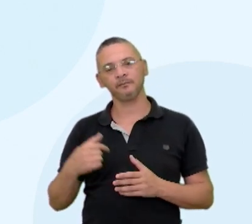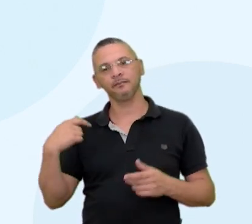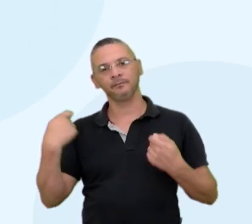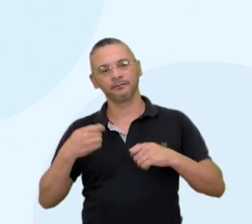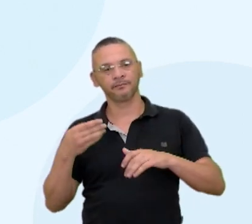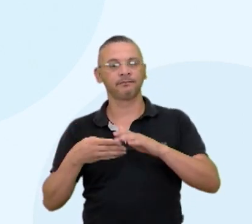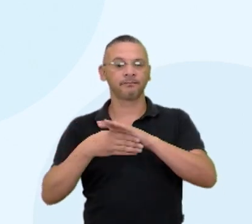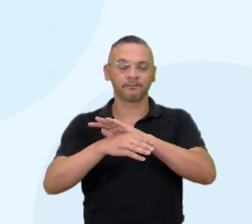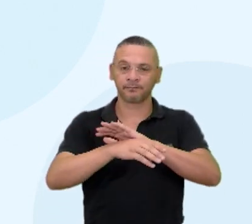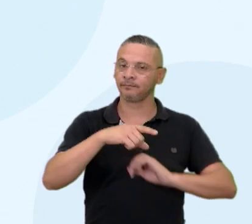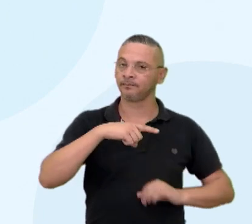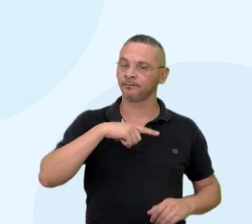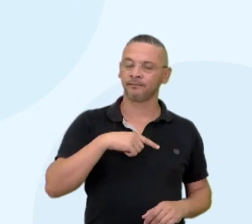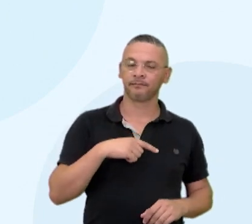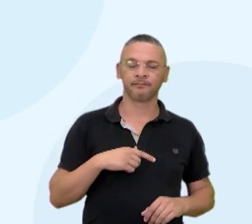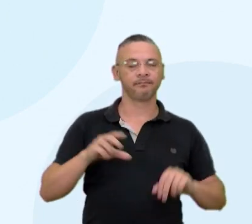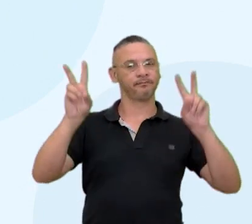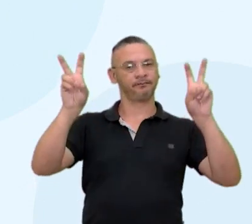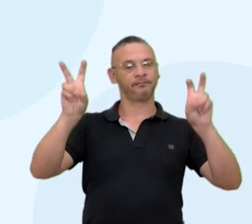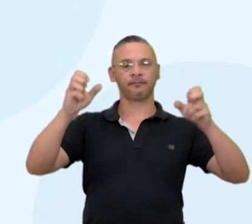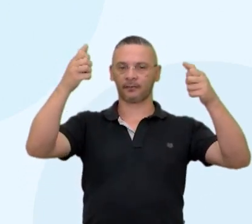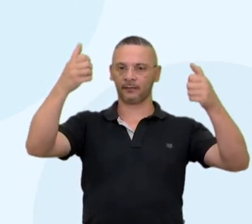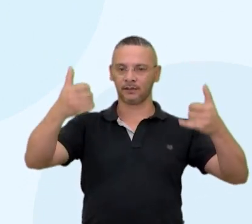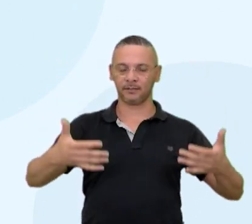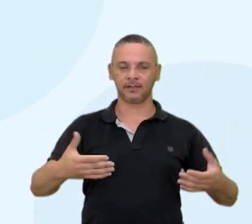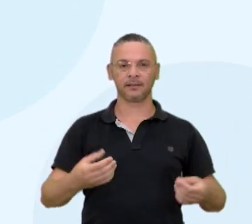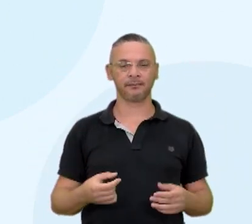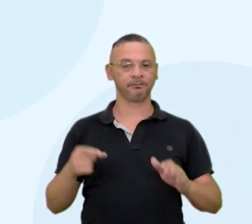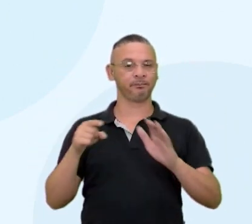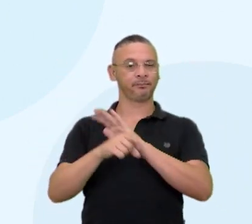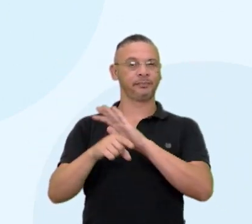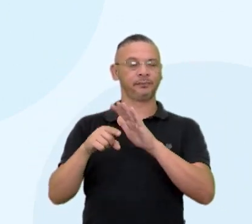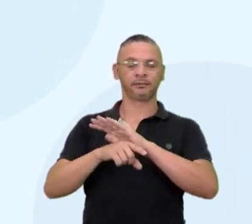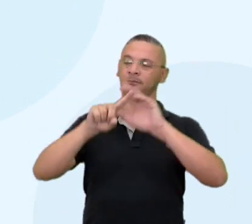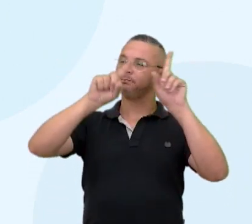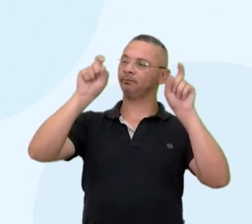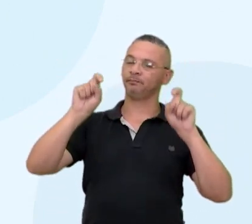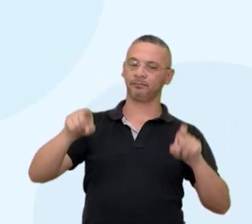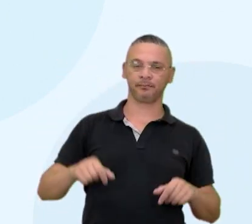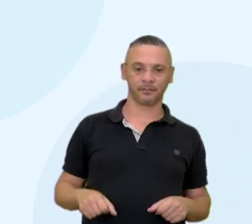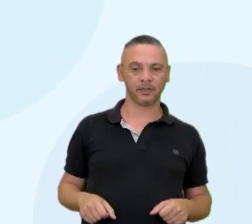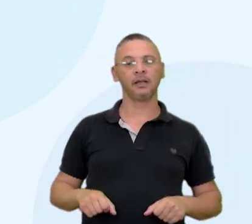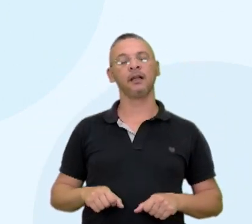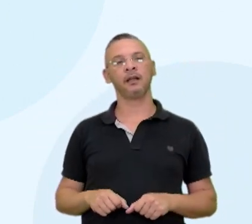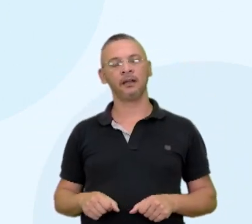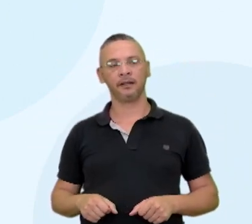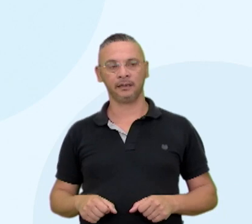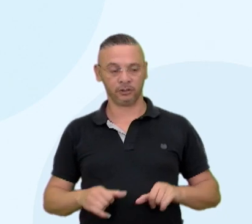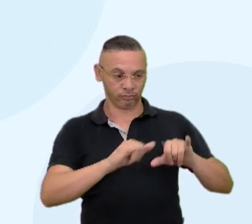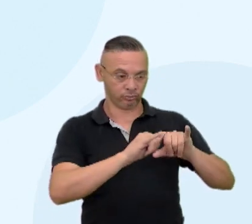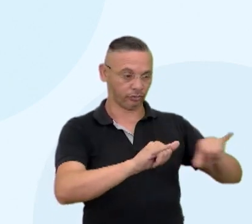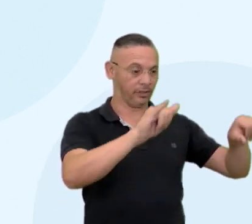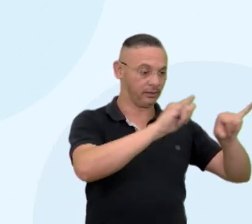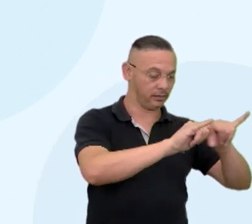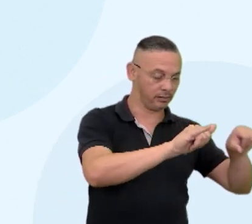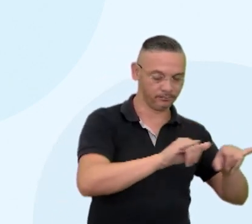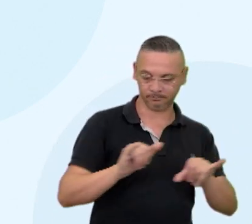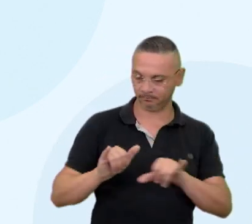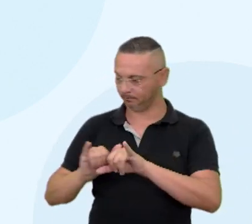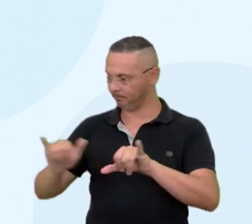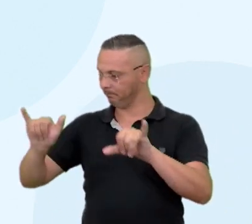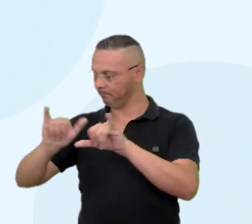importante. Eu expliquei o que é o observatório de uma imprensa, um observatório de imprensa, expliquei lá naquela aula. certo? Na aula 1. Na aula 2,